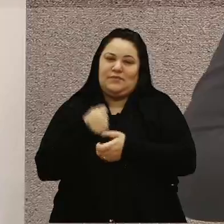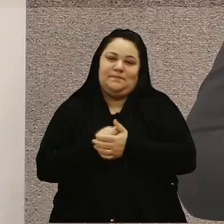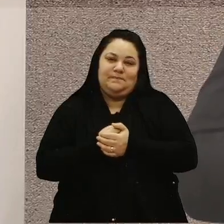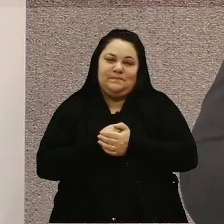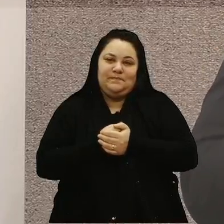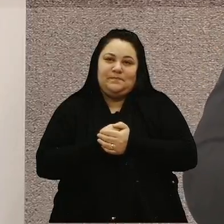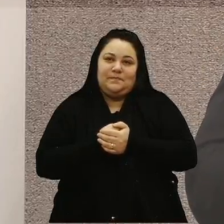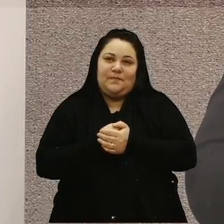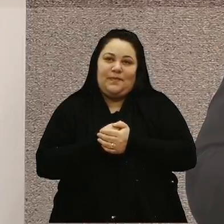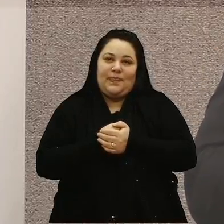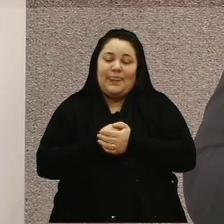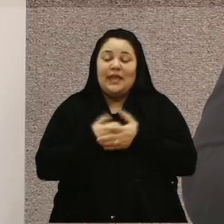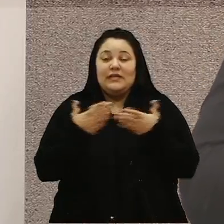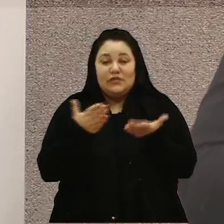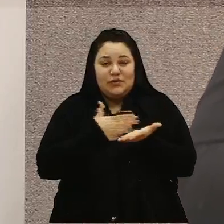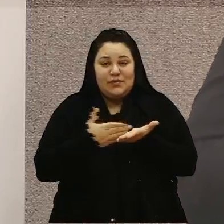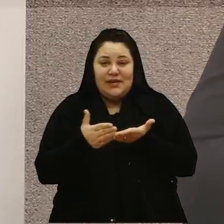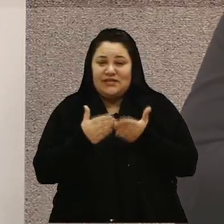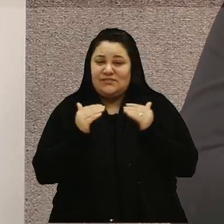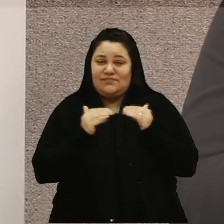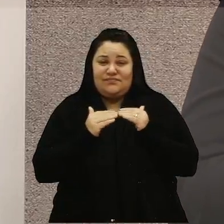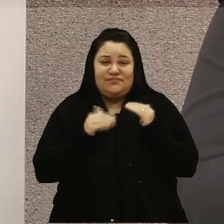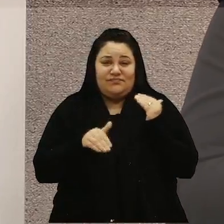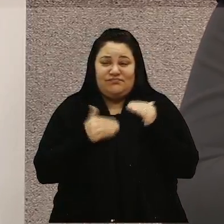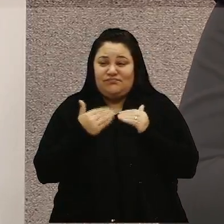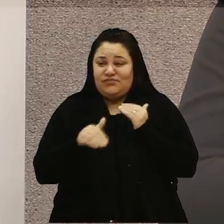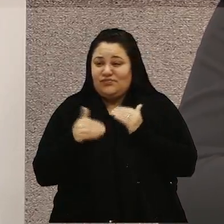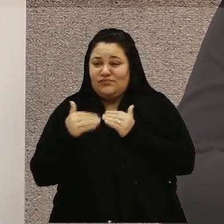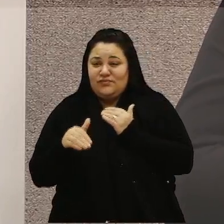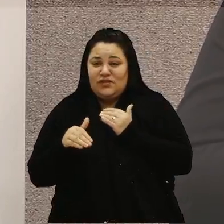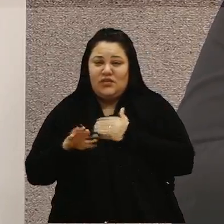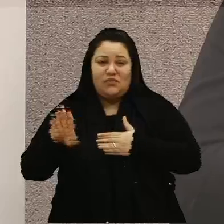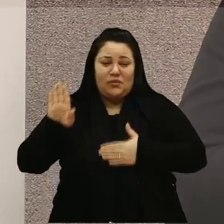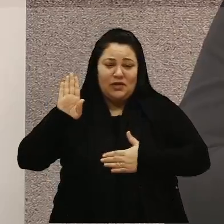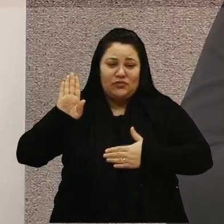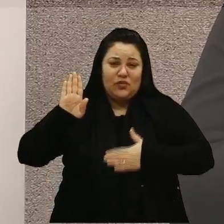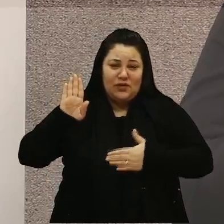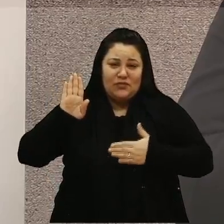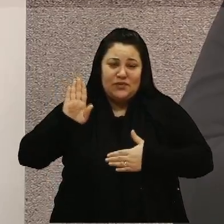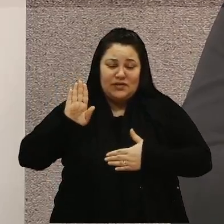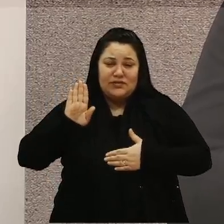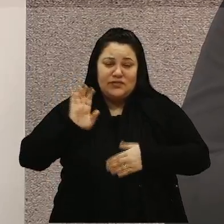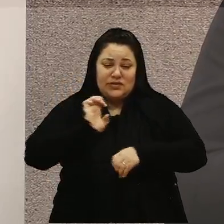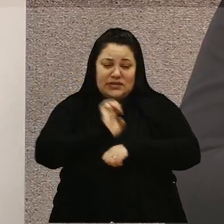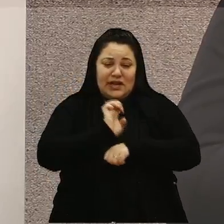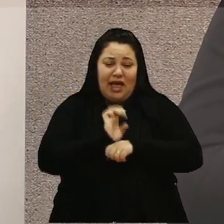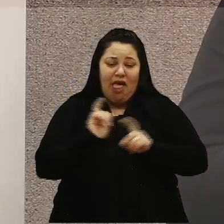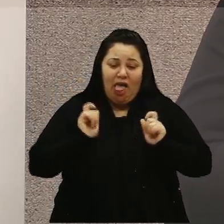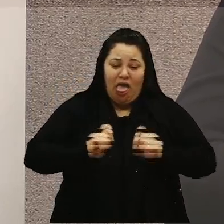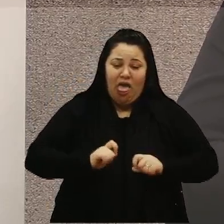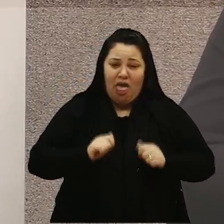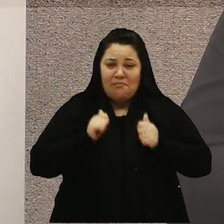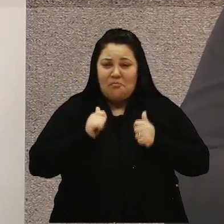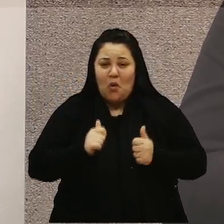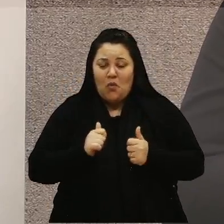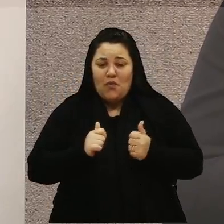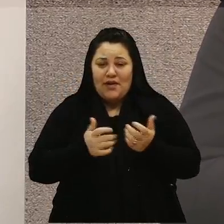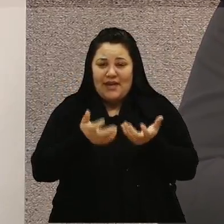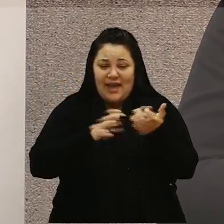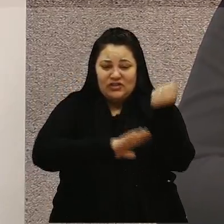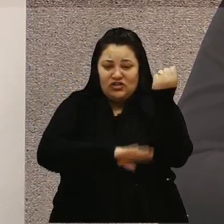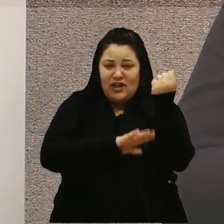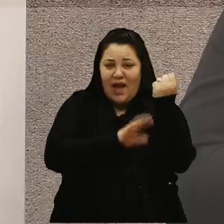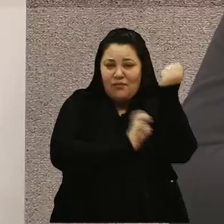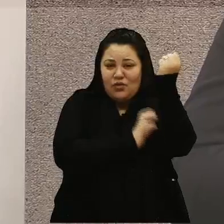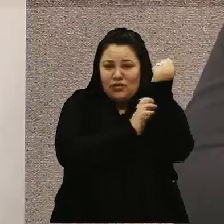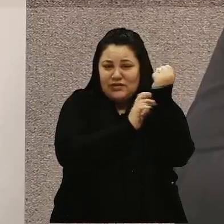Então aí começam as coerências. Alguém que nos promete que quer fazer um Estado mínimo e eficiente e que quer desburocratizar, mas está 17